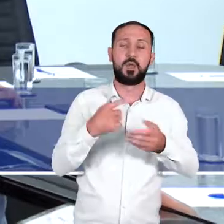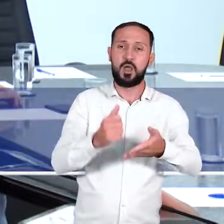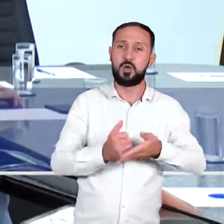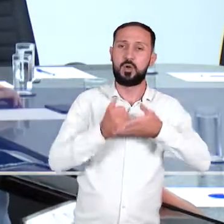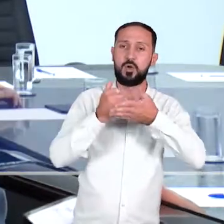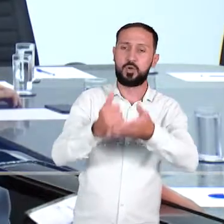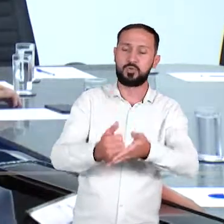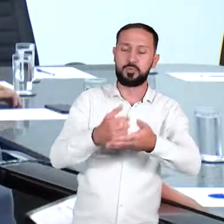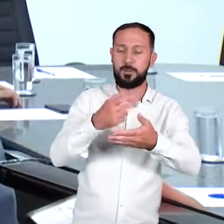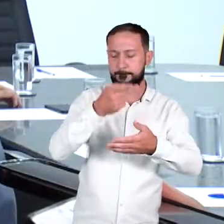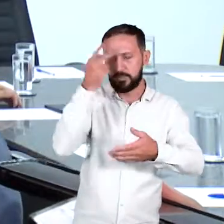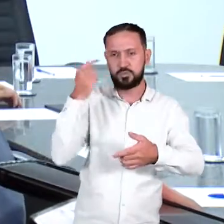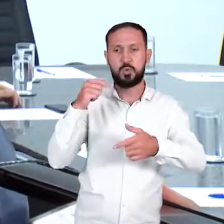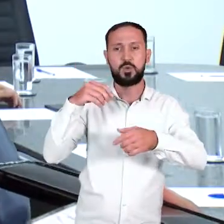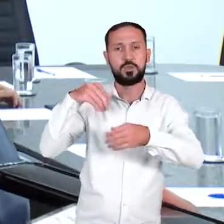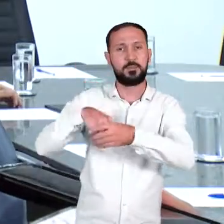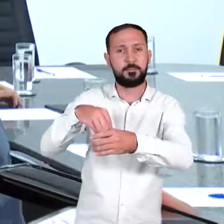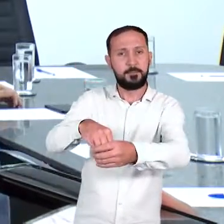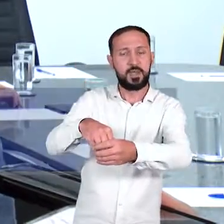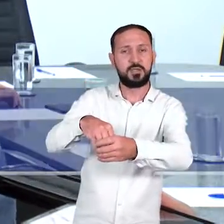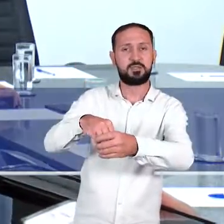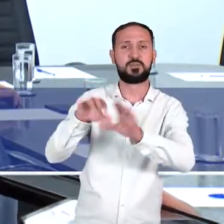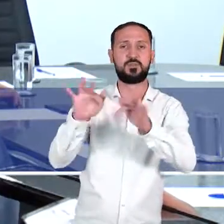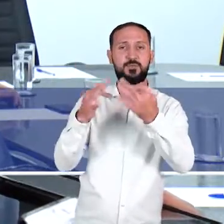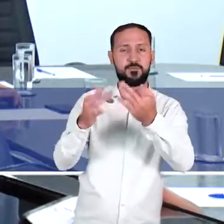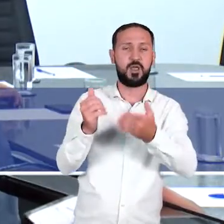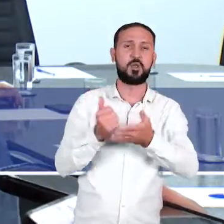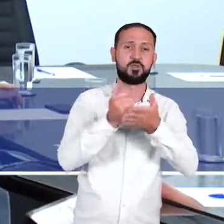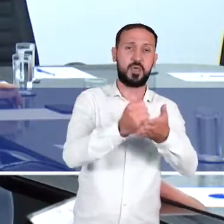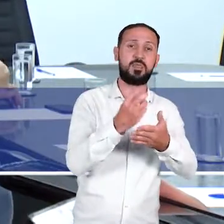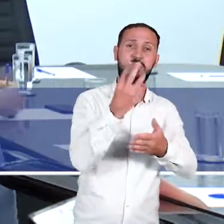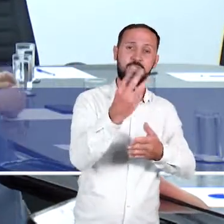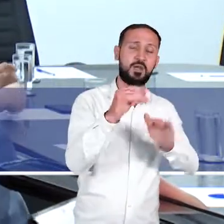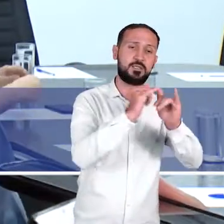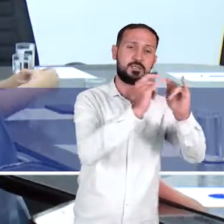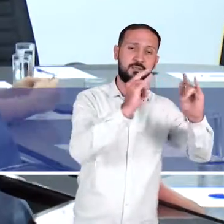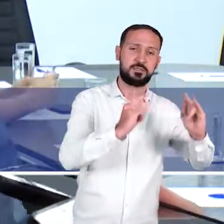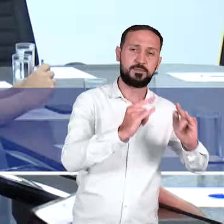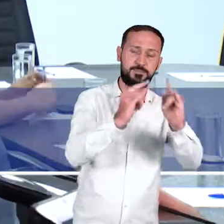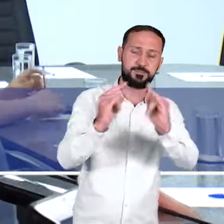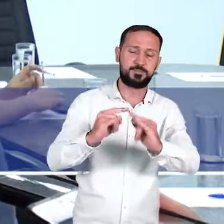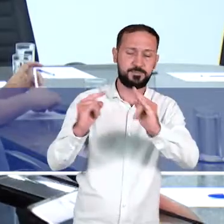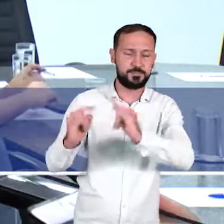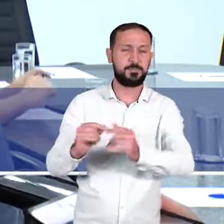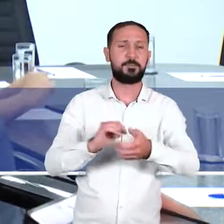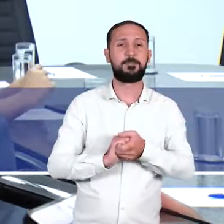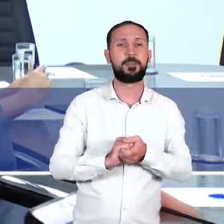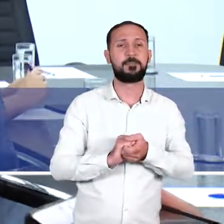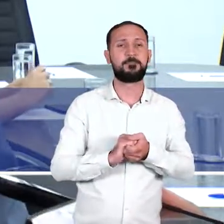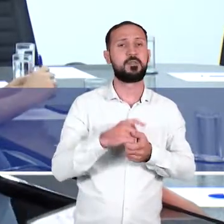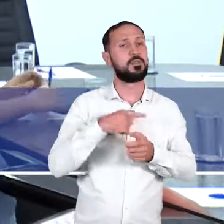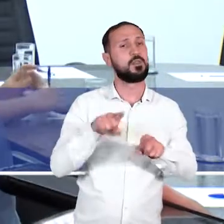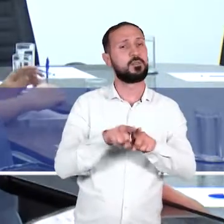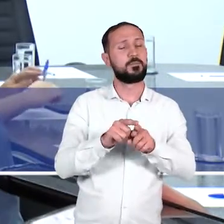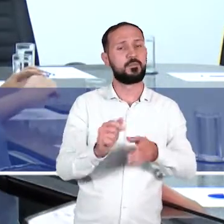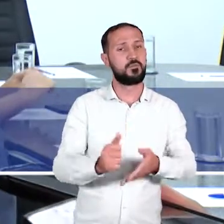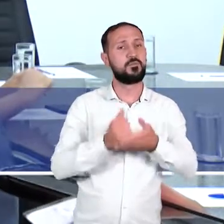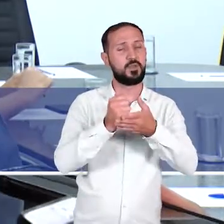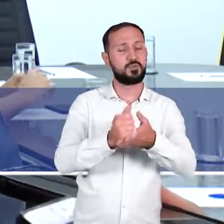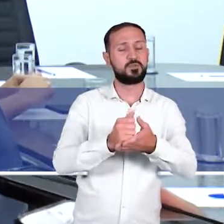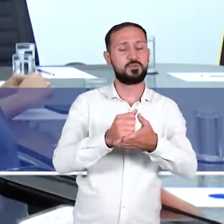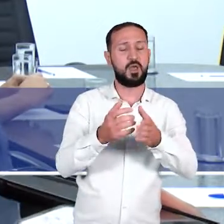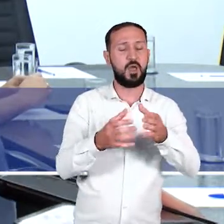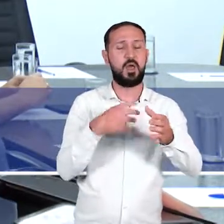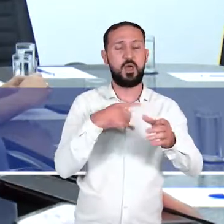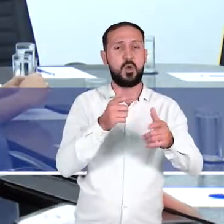agricultores familiares, que também vai ajudar a abastecer 3 assentamentos, o Alecrim, o São Joaquim e o Canoas, também vai dar um desafogamento em